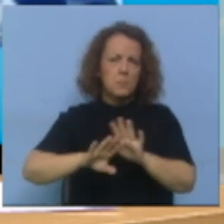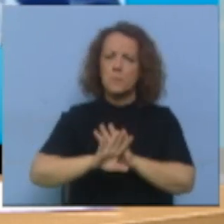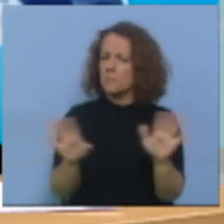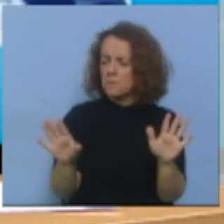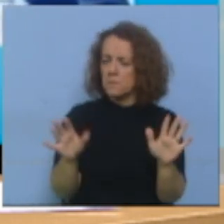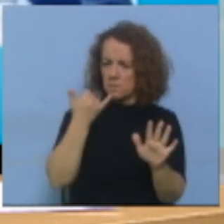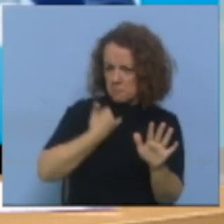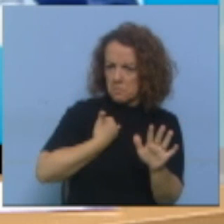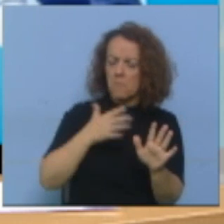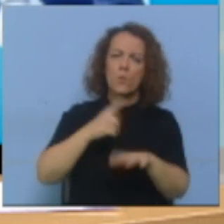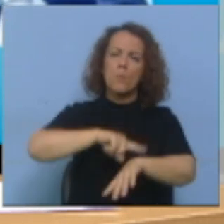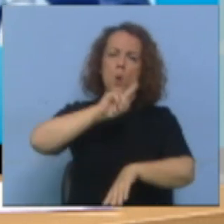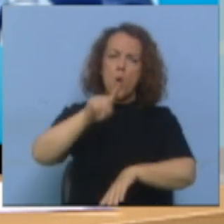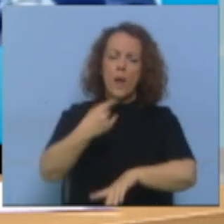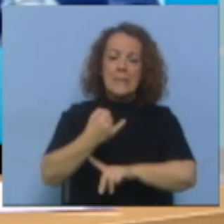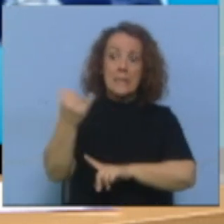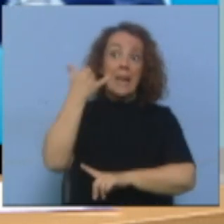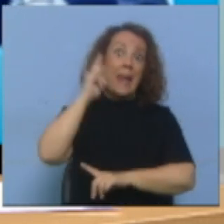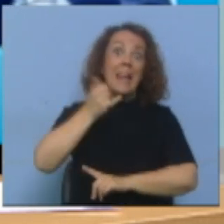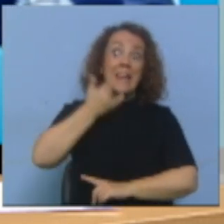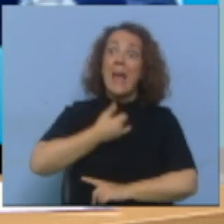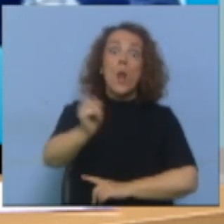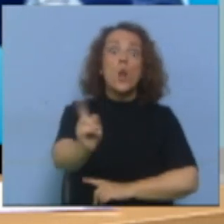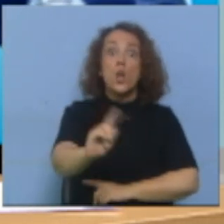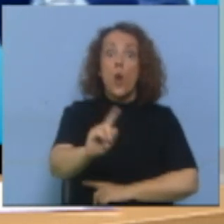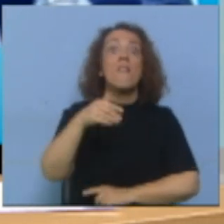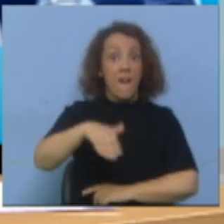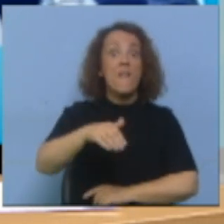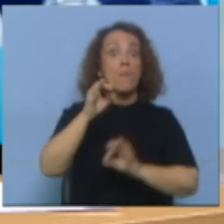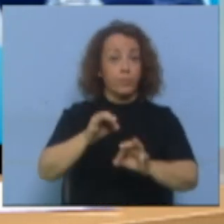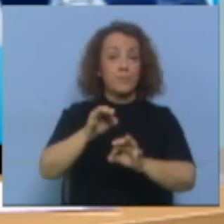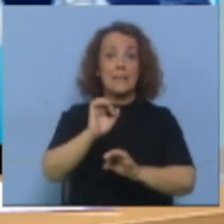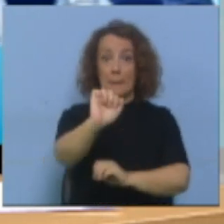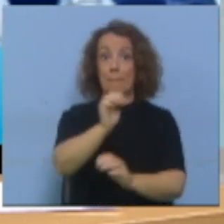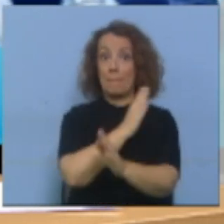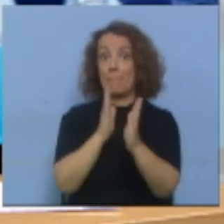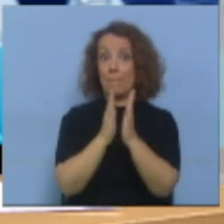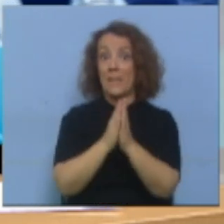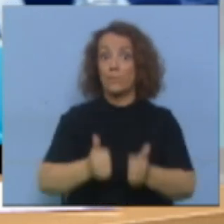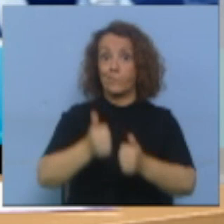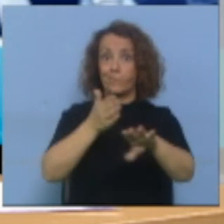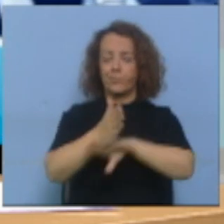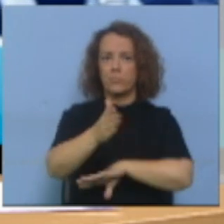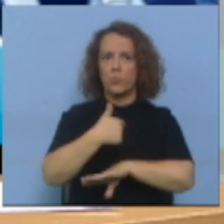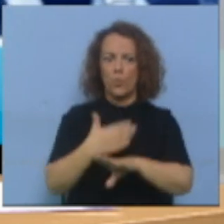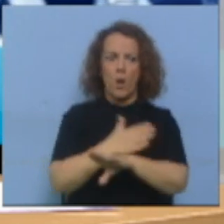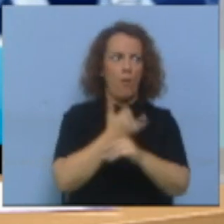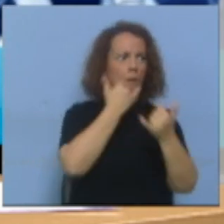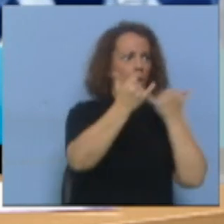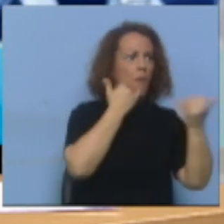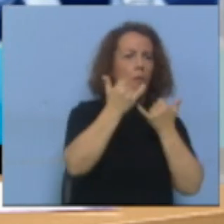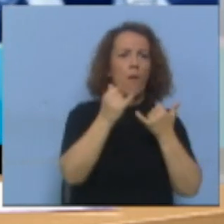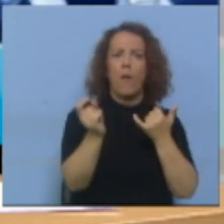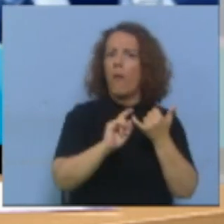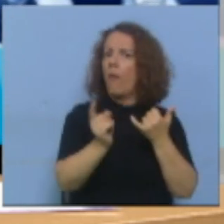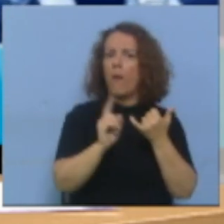Passado uma hora mais ou menos, ela volta-me a ligar e diz-me: não, afinal vai ser de São Tomás. Eu tinha estado a ligar às pessoas e dizer: afinal